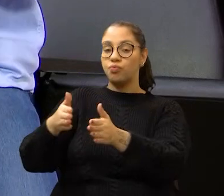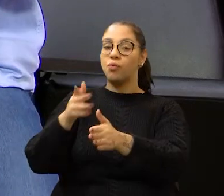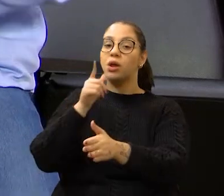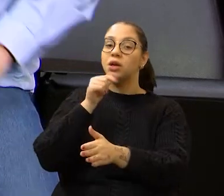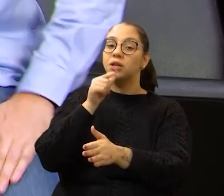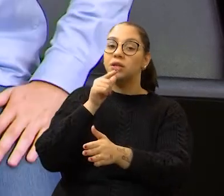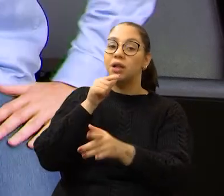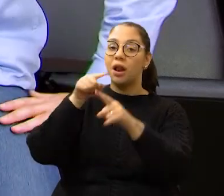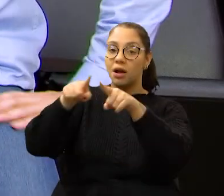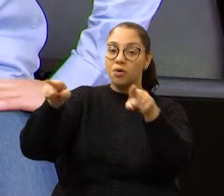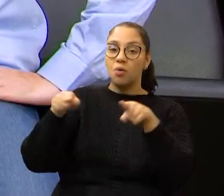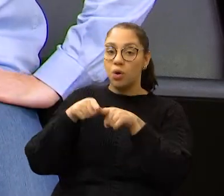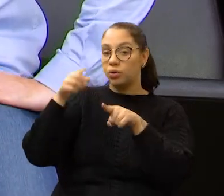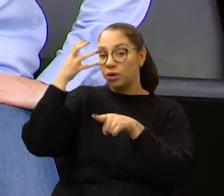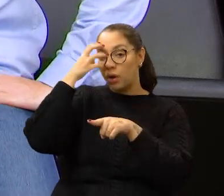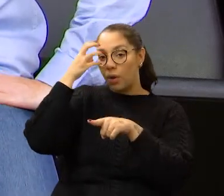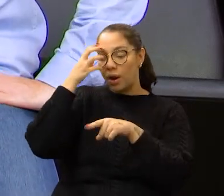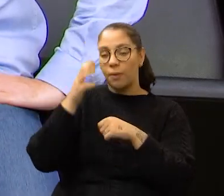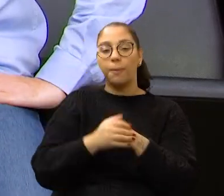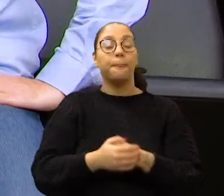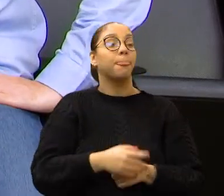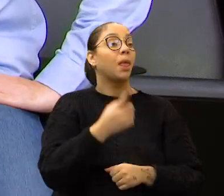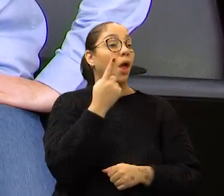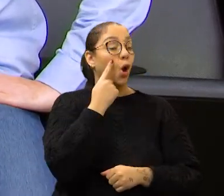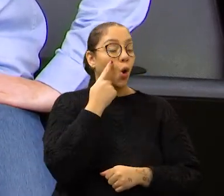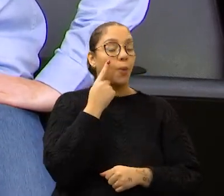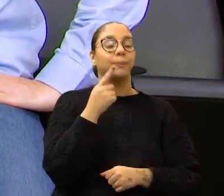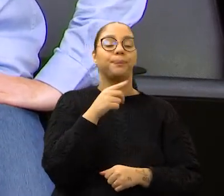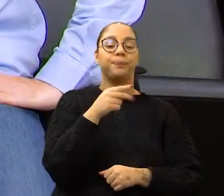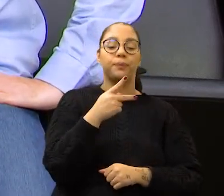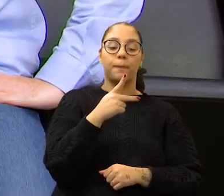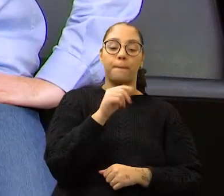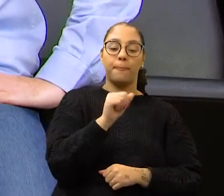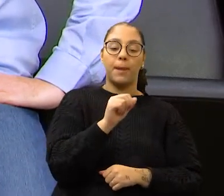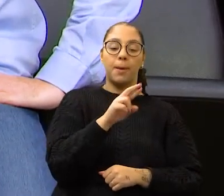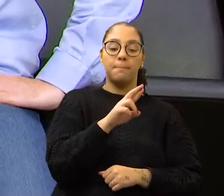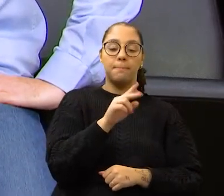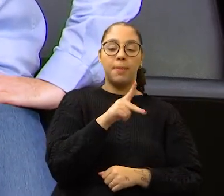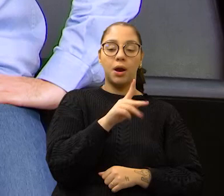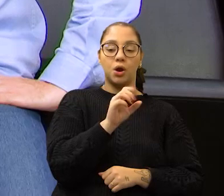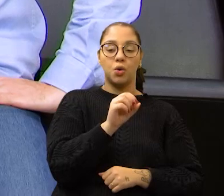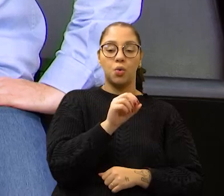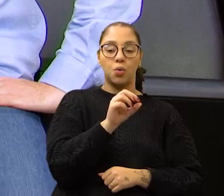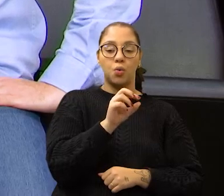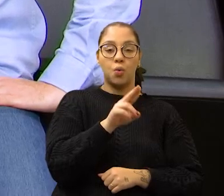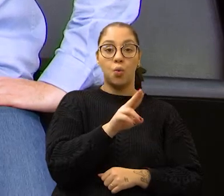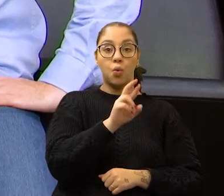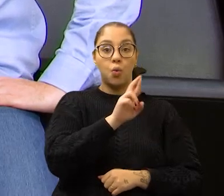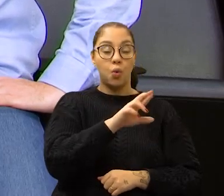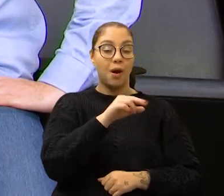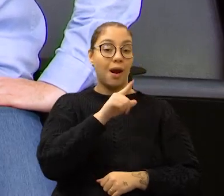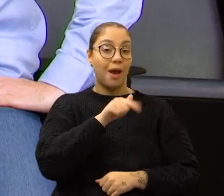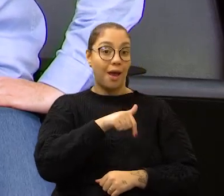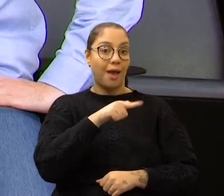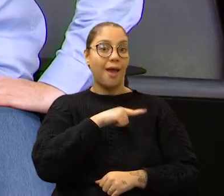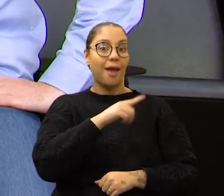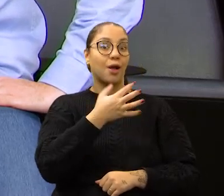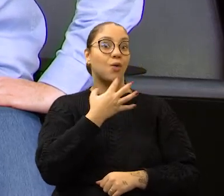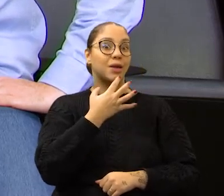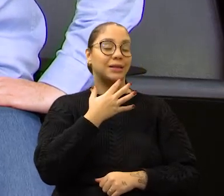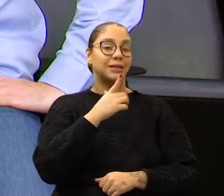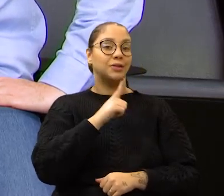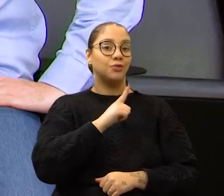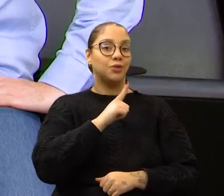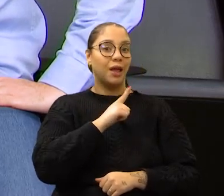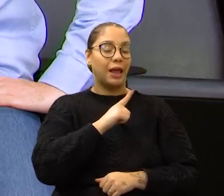que chegou até o senhor para fazer essa construção, vereador? Olha, o parkour é um esporte de deslocamento, é muito conhecido por